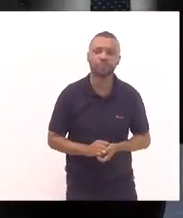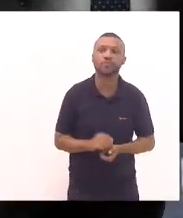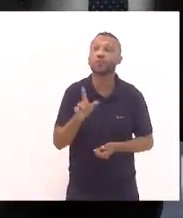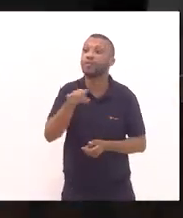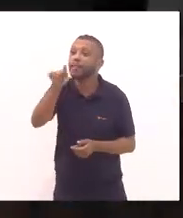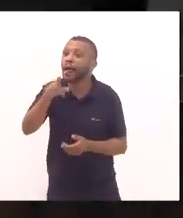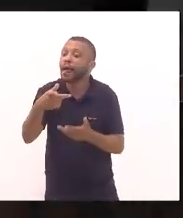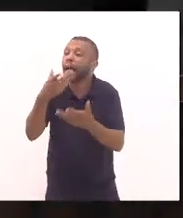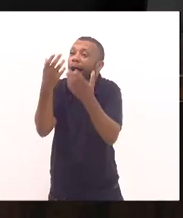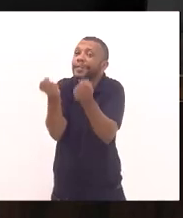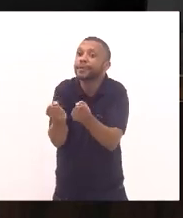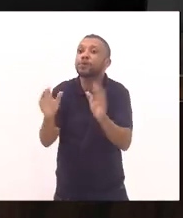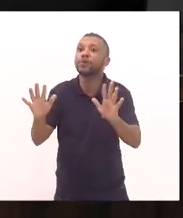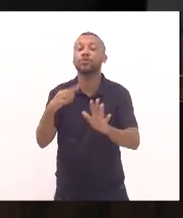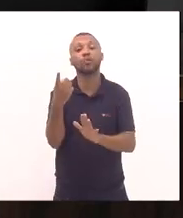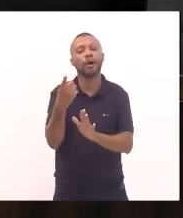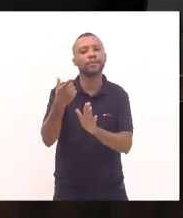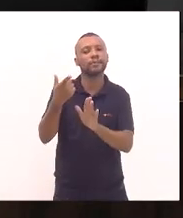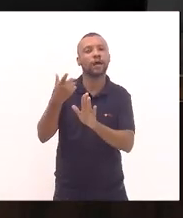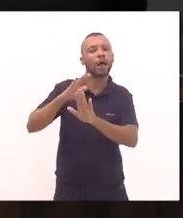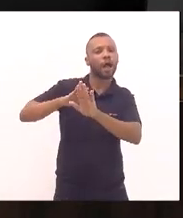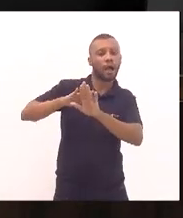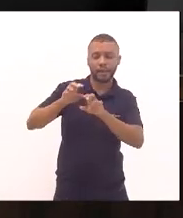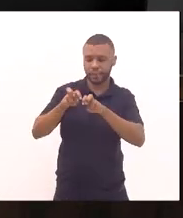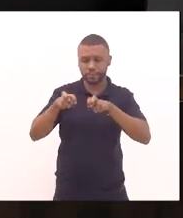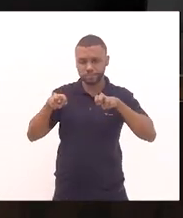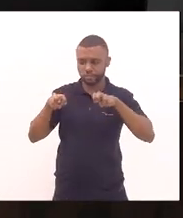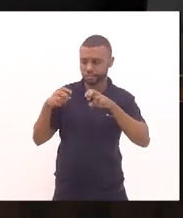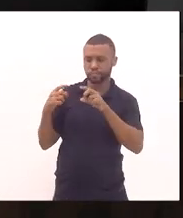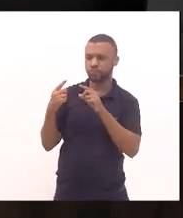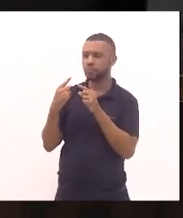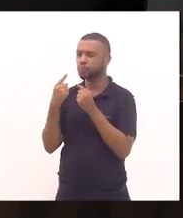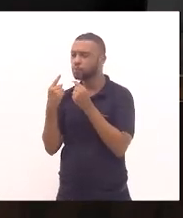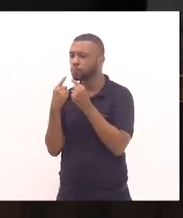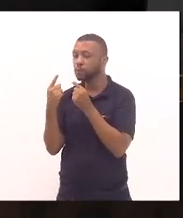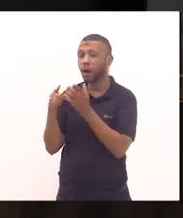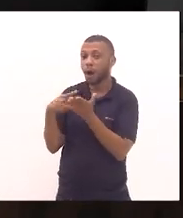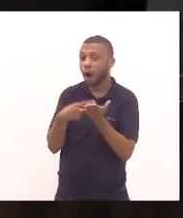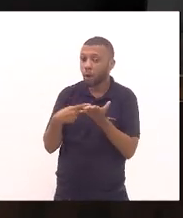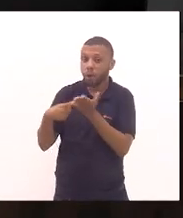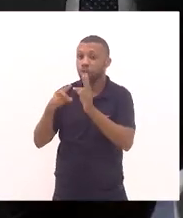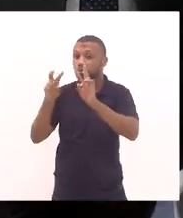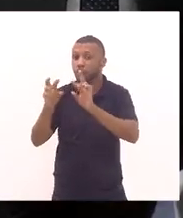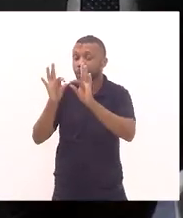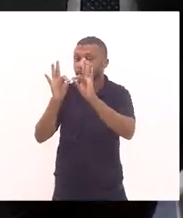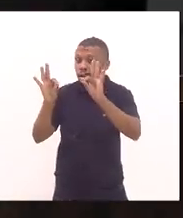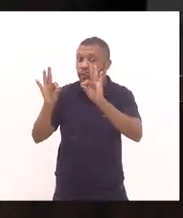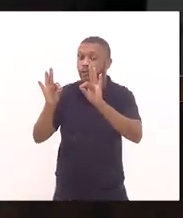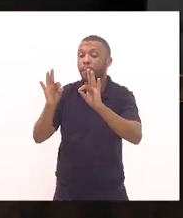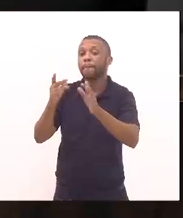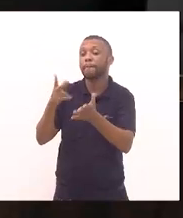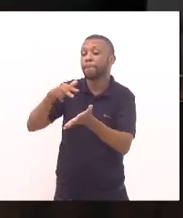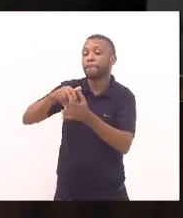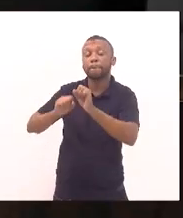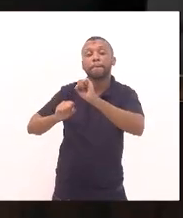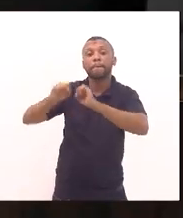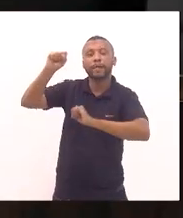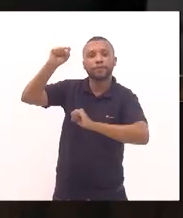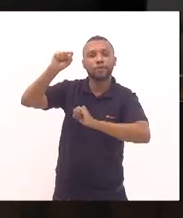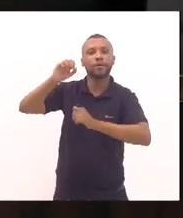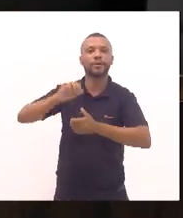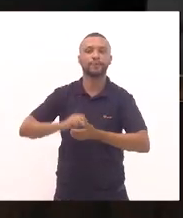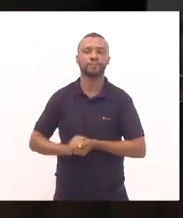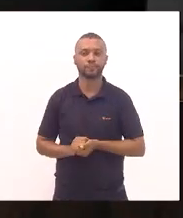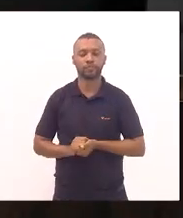aqui atrás que a gente tinha conseguido o acordo em relação à expressão bravura. Porque ela amplia. O a acordo. Forma